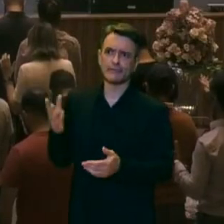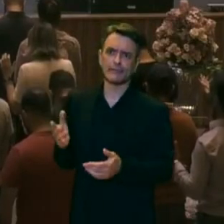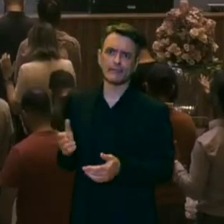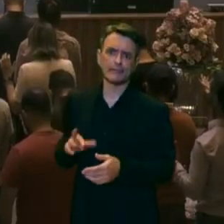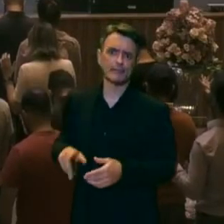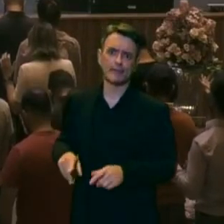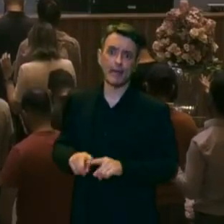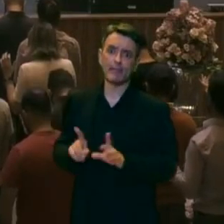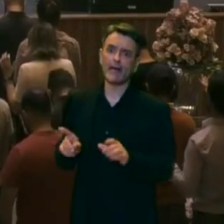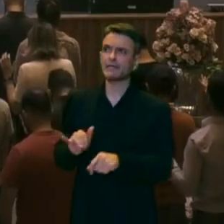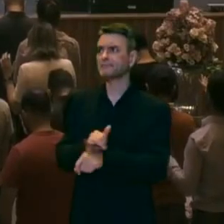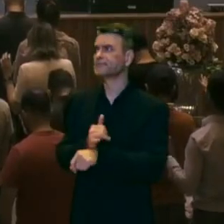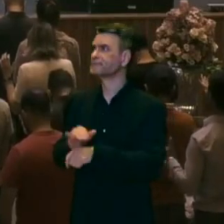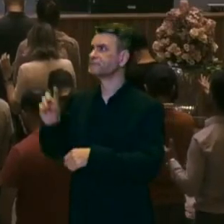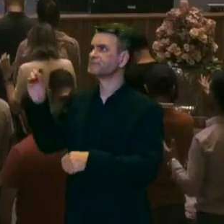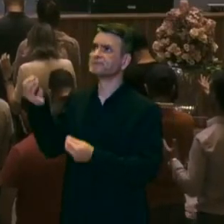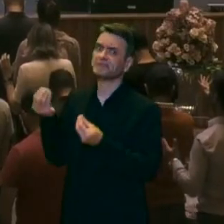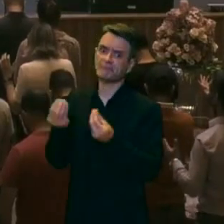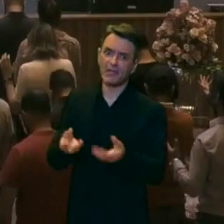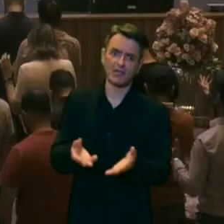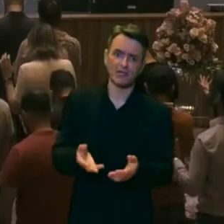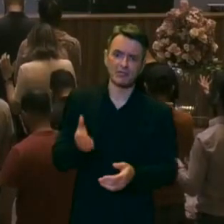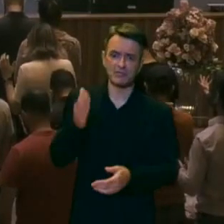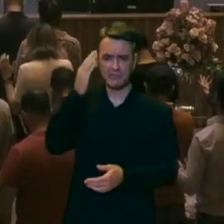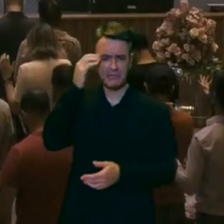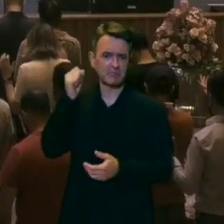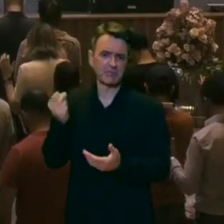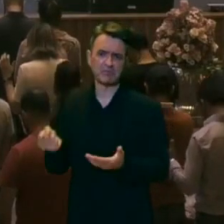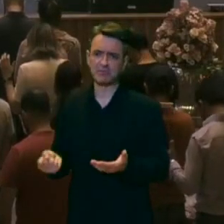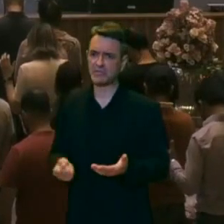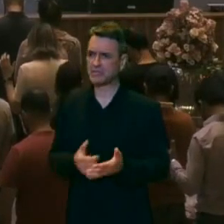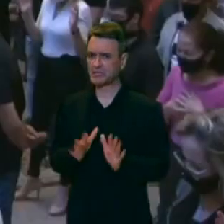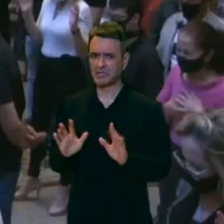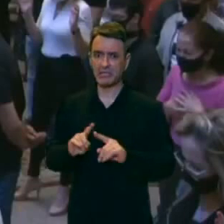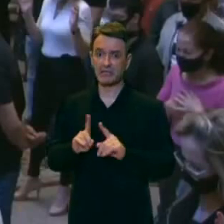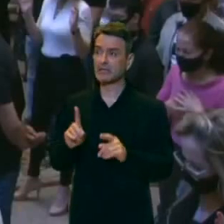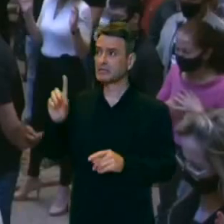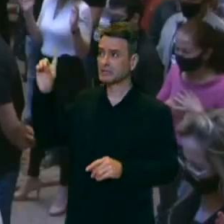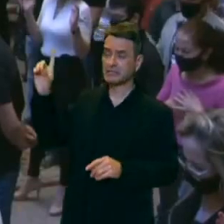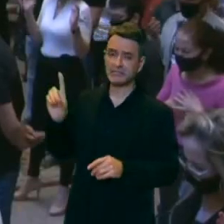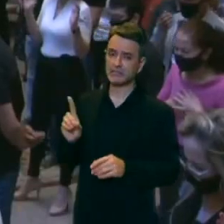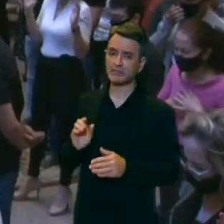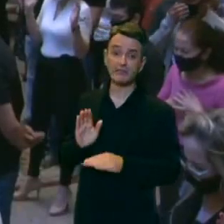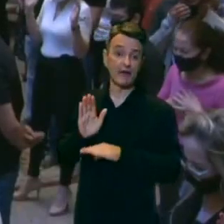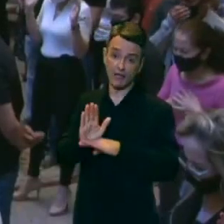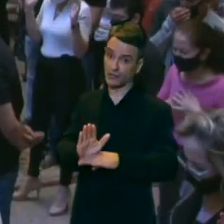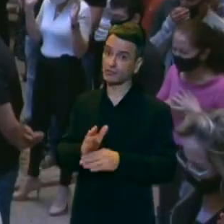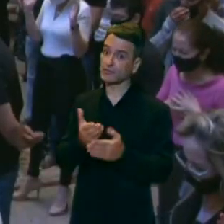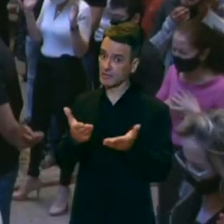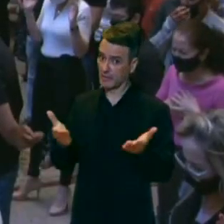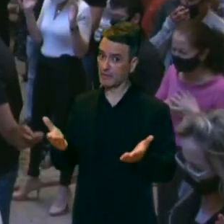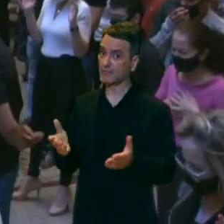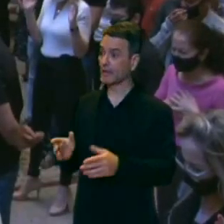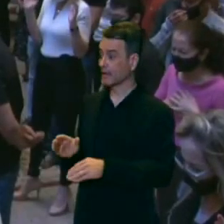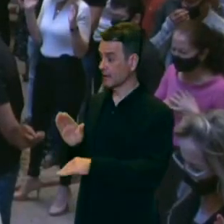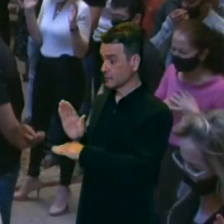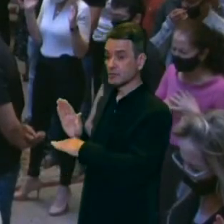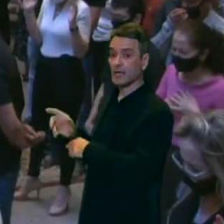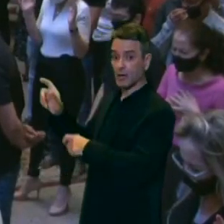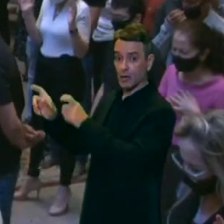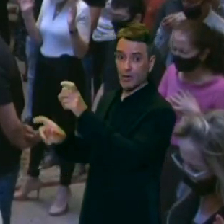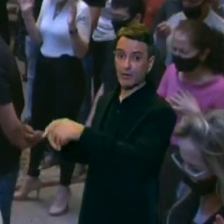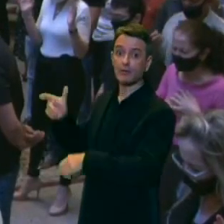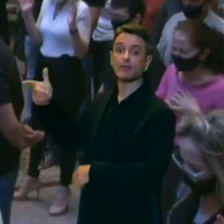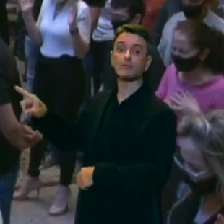dar estratégias, vai te dar sabedoria, mas você vai ser instrumento de cura na vida de alguém que está ferido,